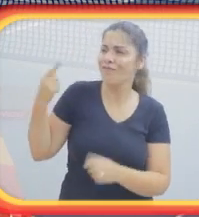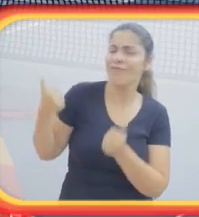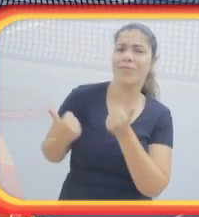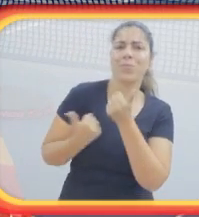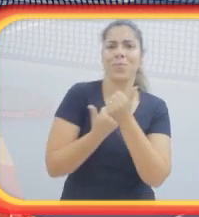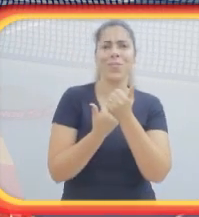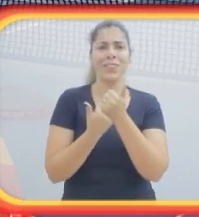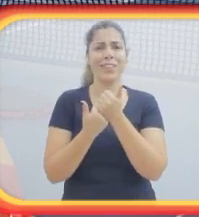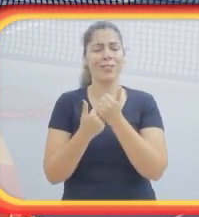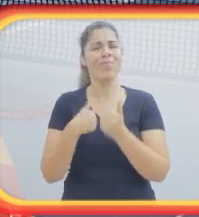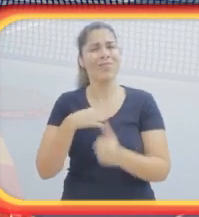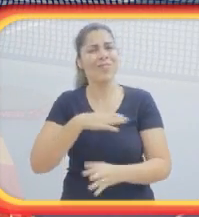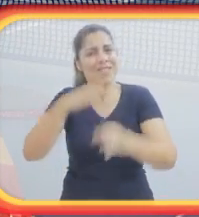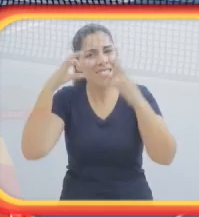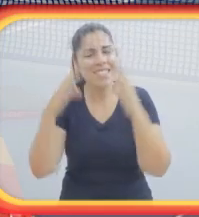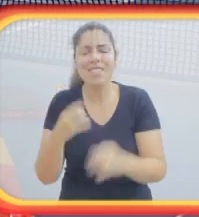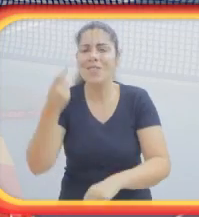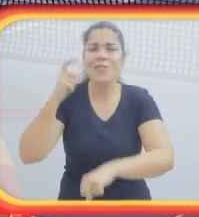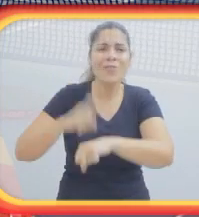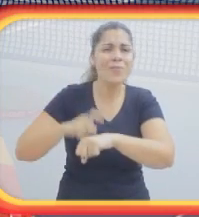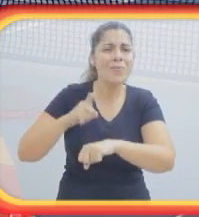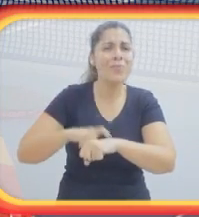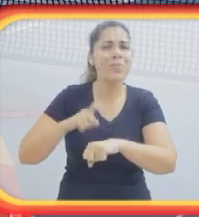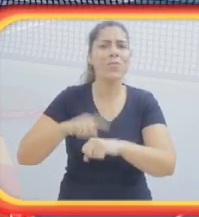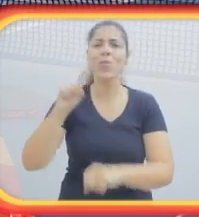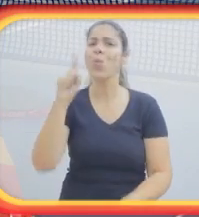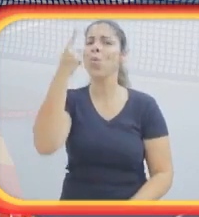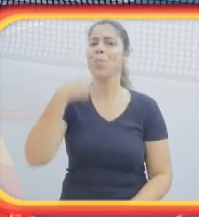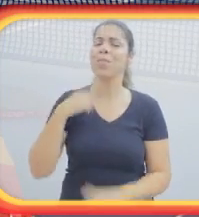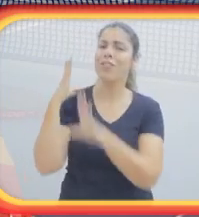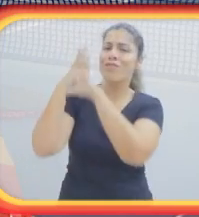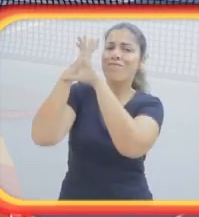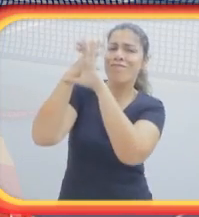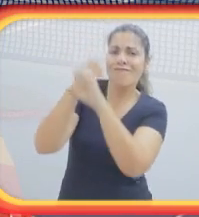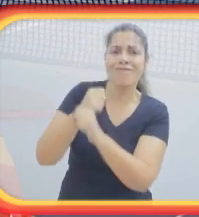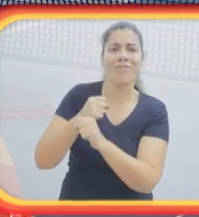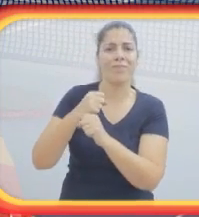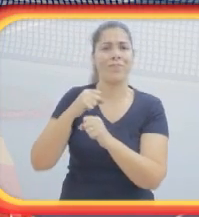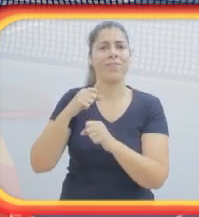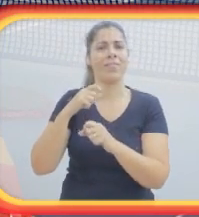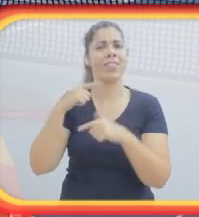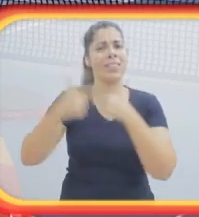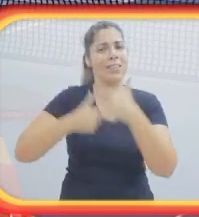brasileiros. A família com certeza vai estar lá também apoiando. Com certeza vai